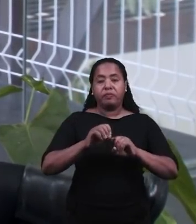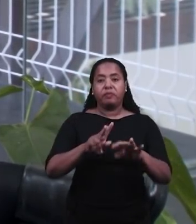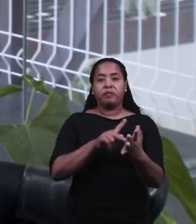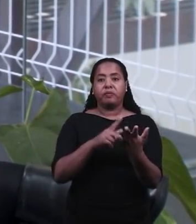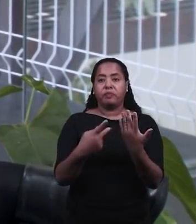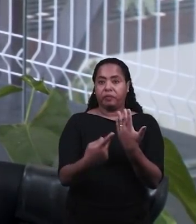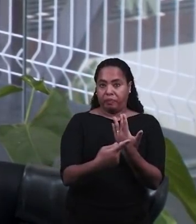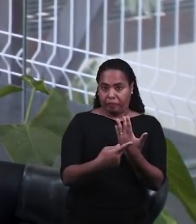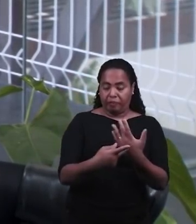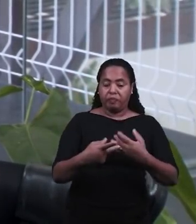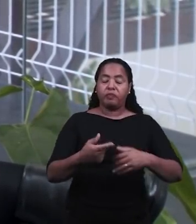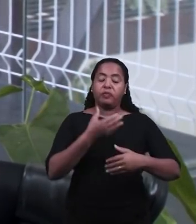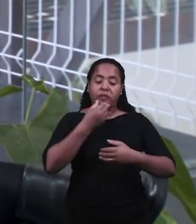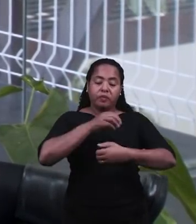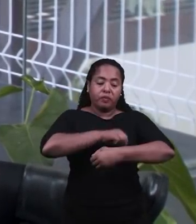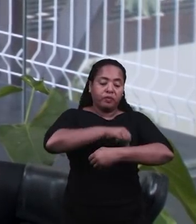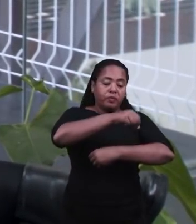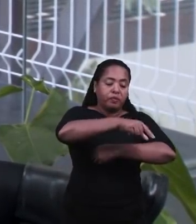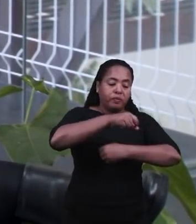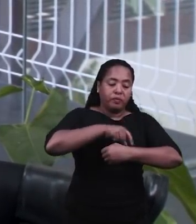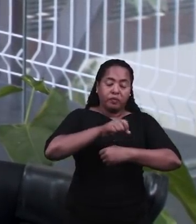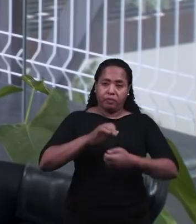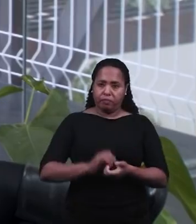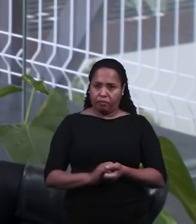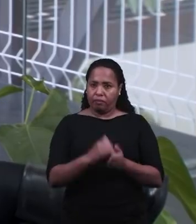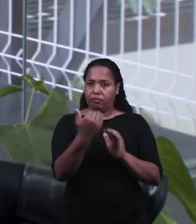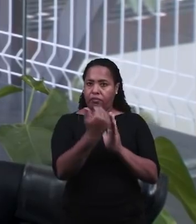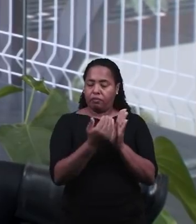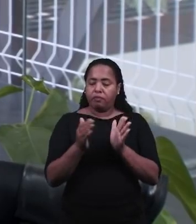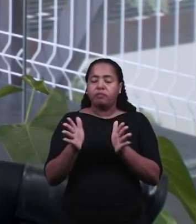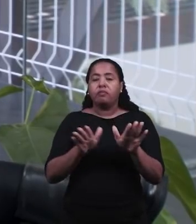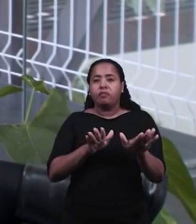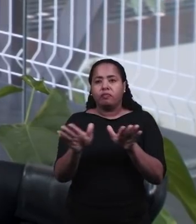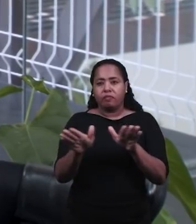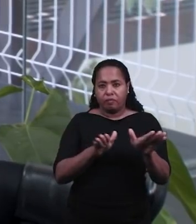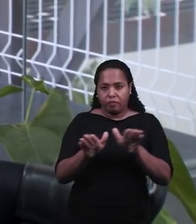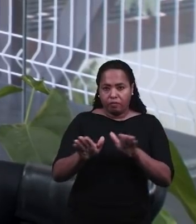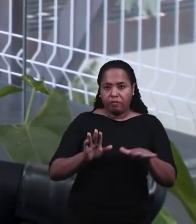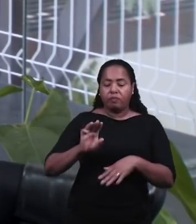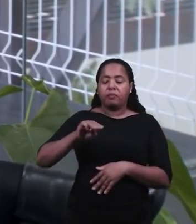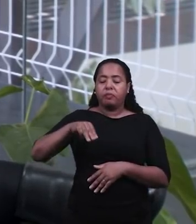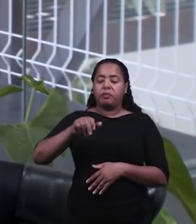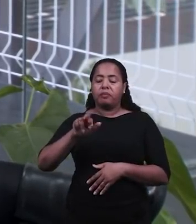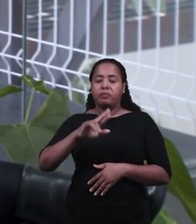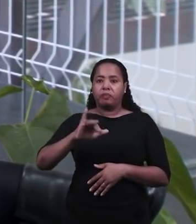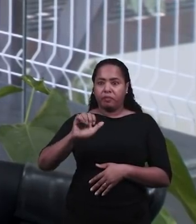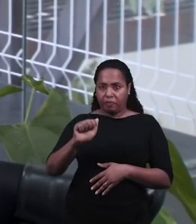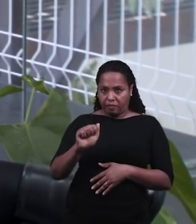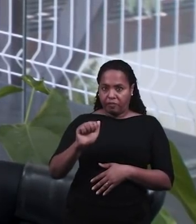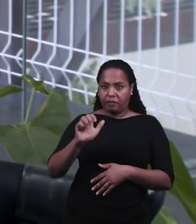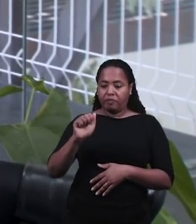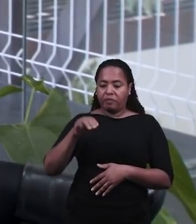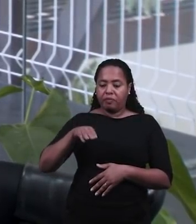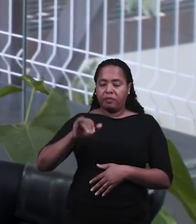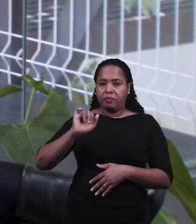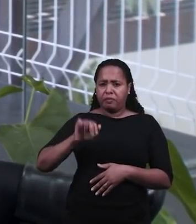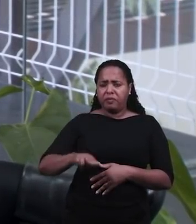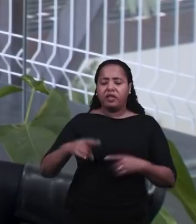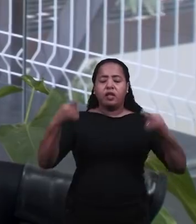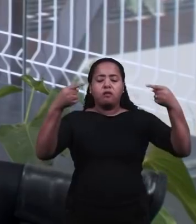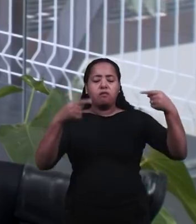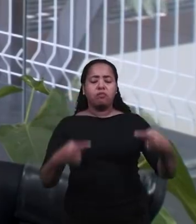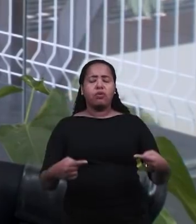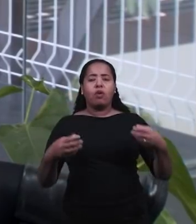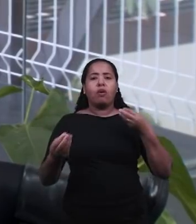semeador. No quadro Acessibilidade, a doutora Maria Amin falará sobre os muitos desafios para lidar com